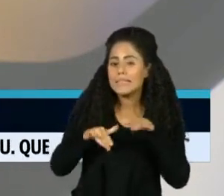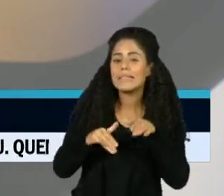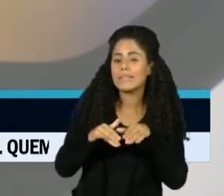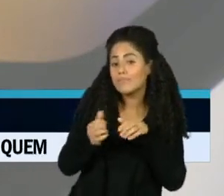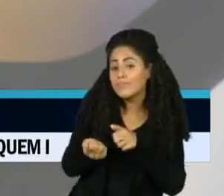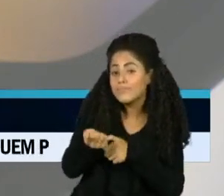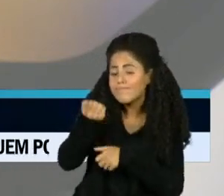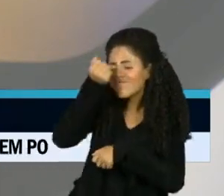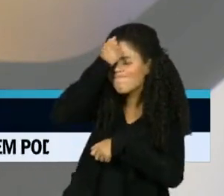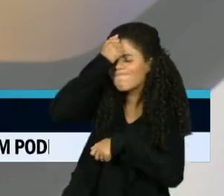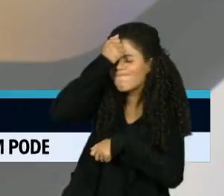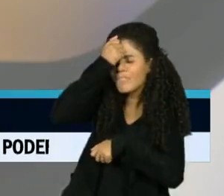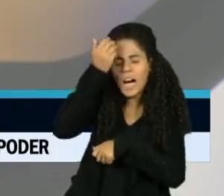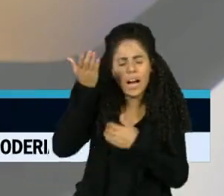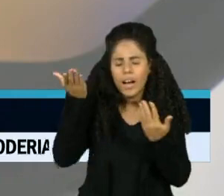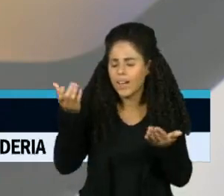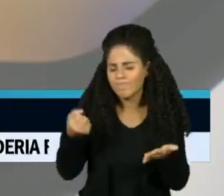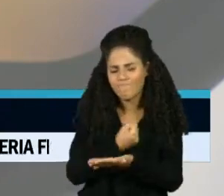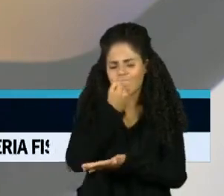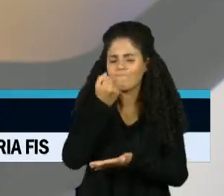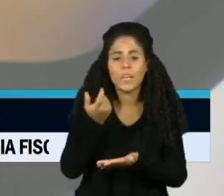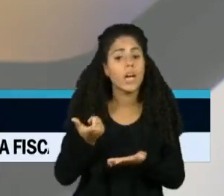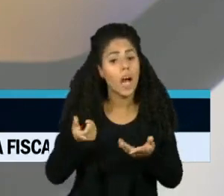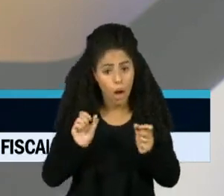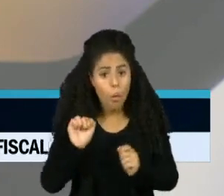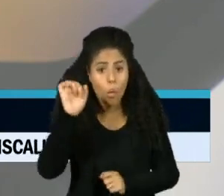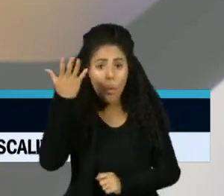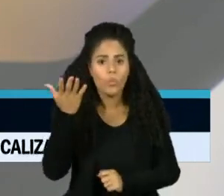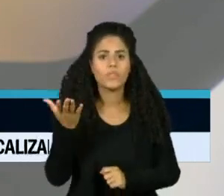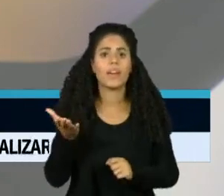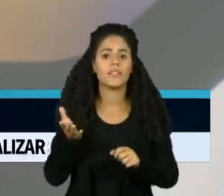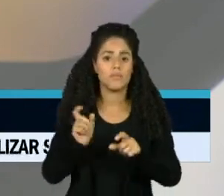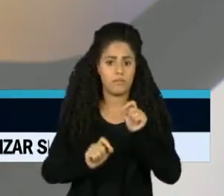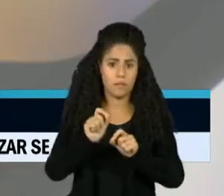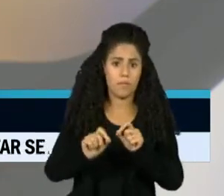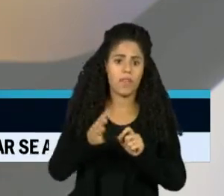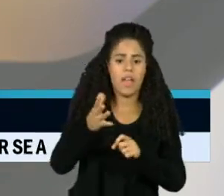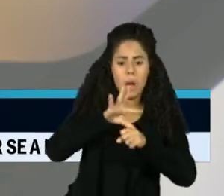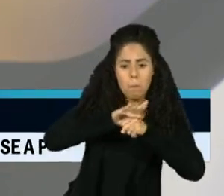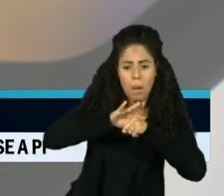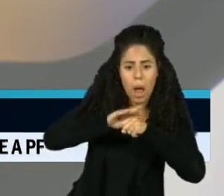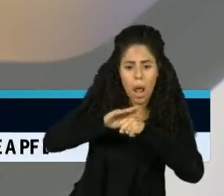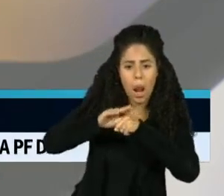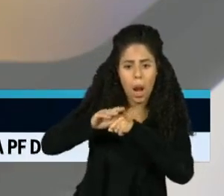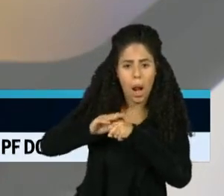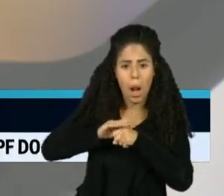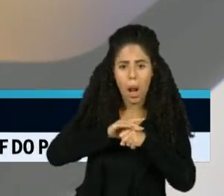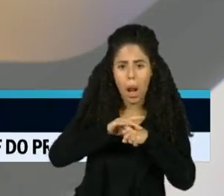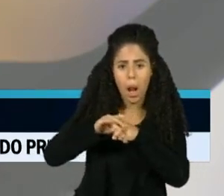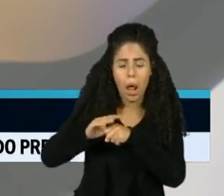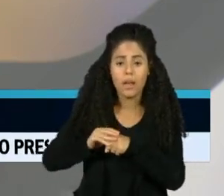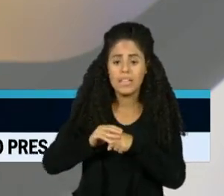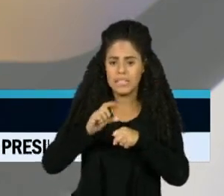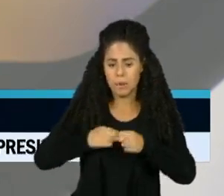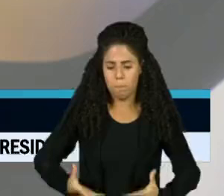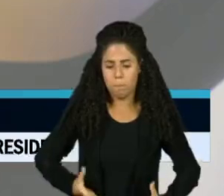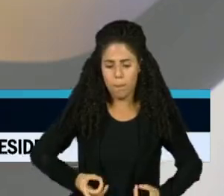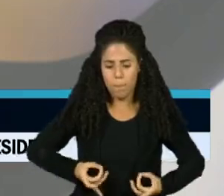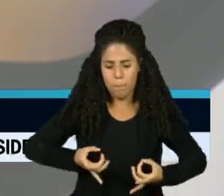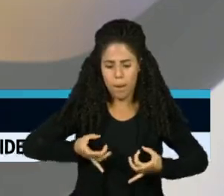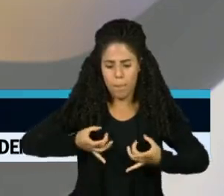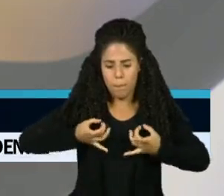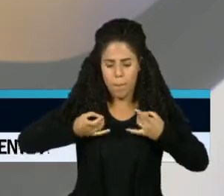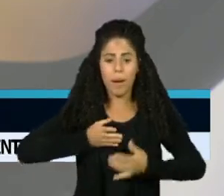na hora que você está indo lá para o... Está impedindo que doenças como câncer e cirurgias cardíacas